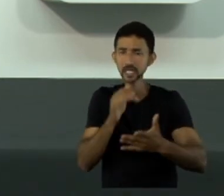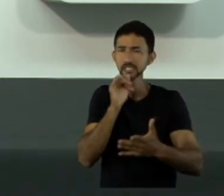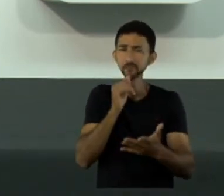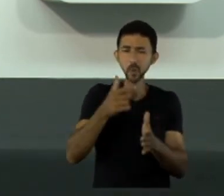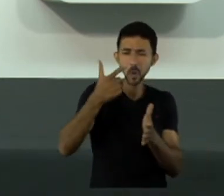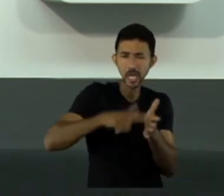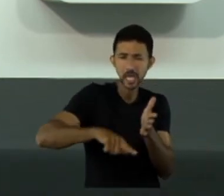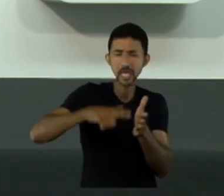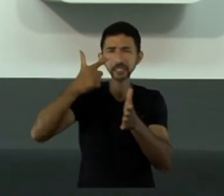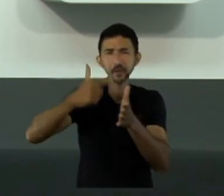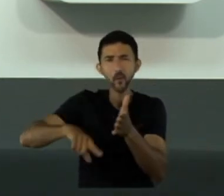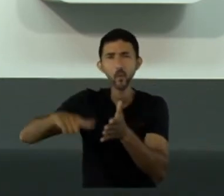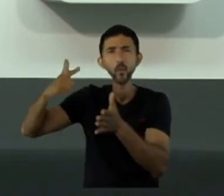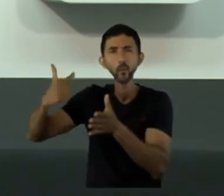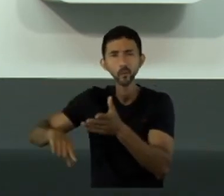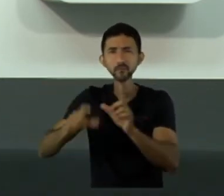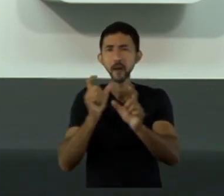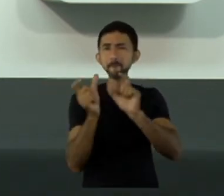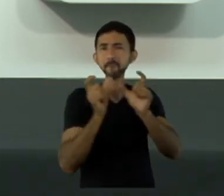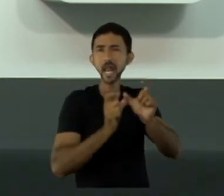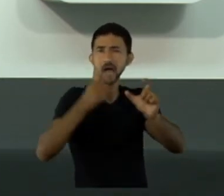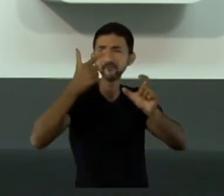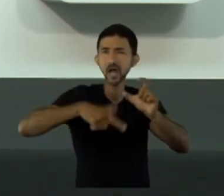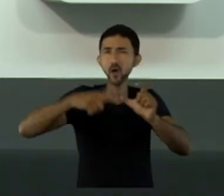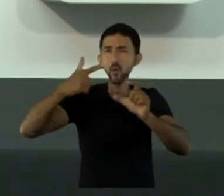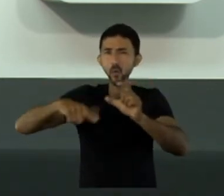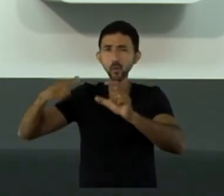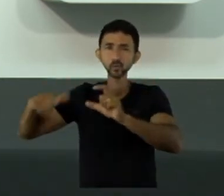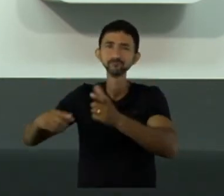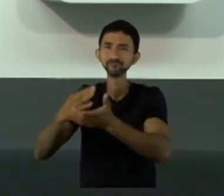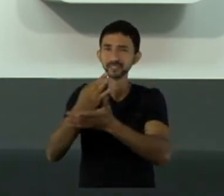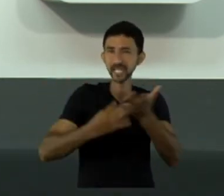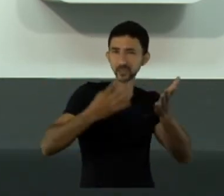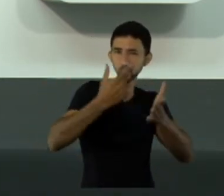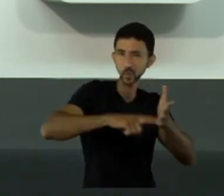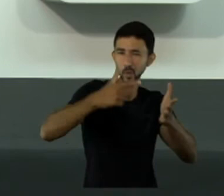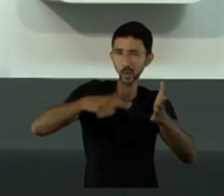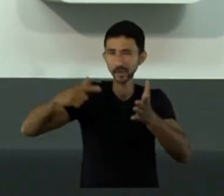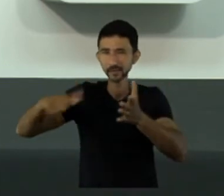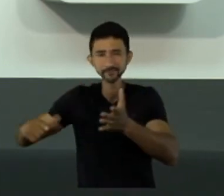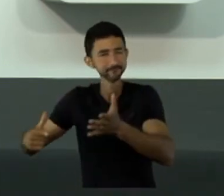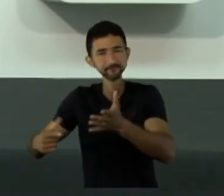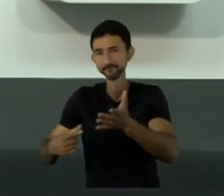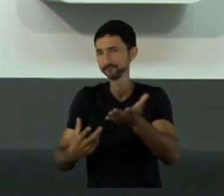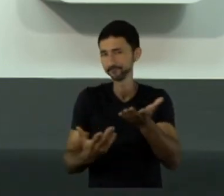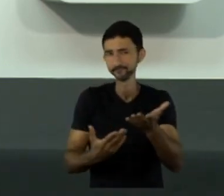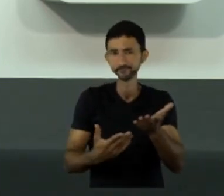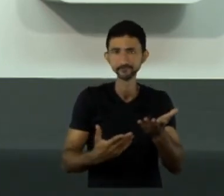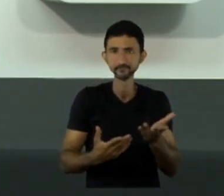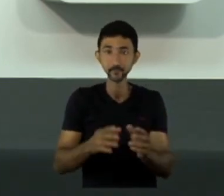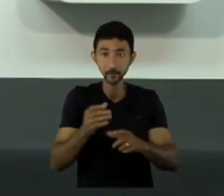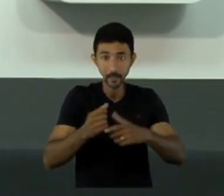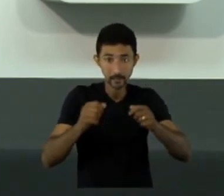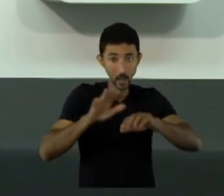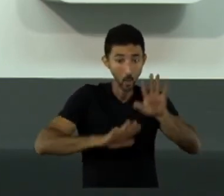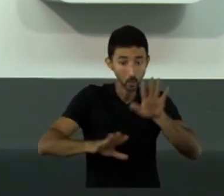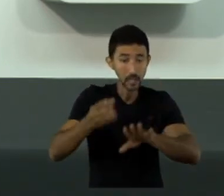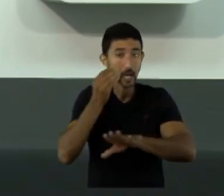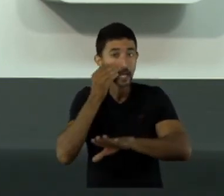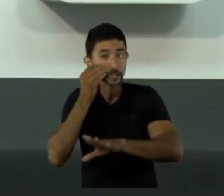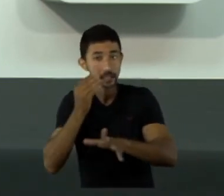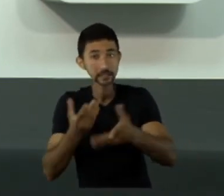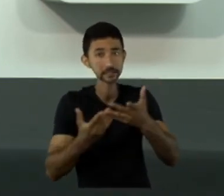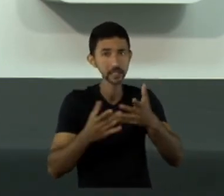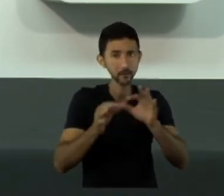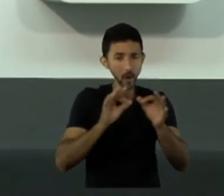ficar repetindo sempre, né? Utilizando a mesma palavra o tempo todo, o curupira, ou ele. Então nós temos que ter essa atenção,